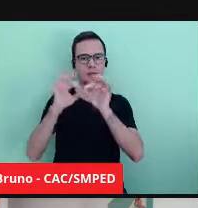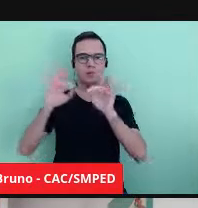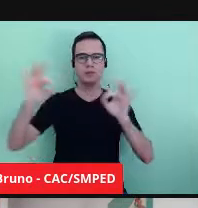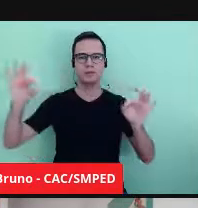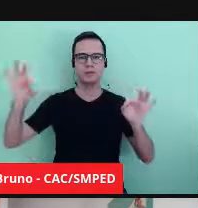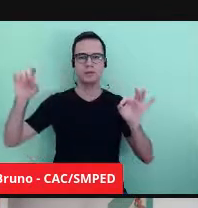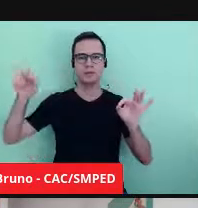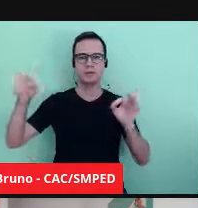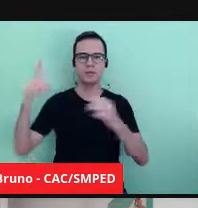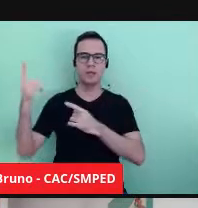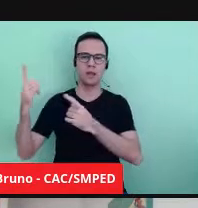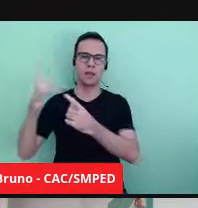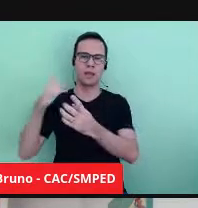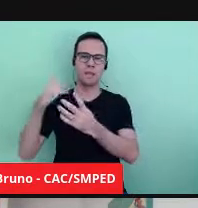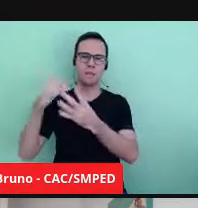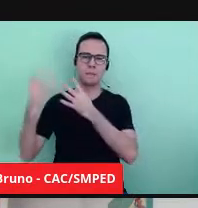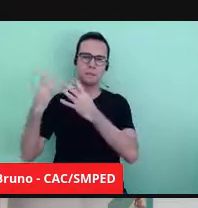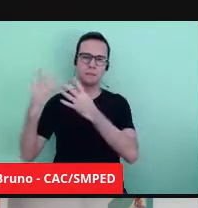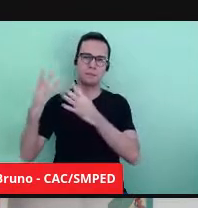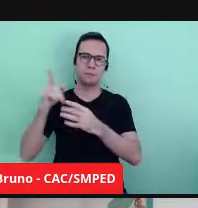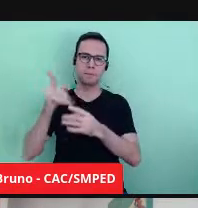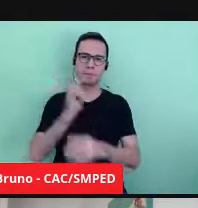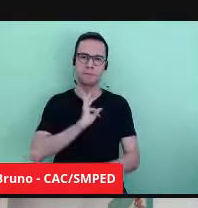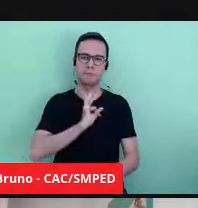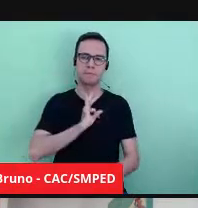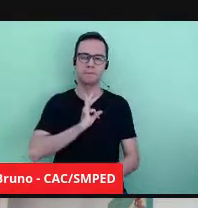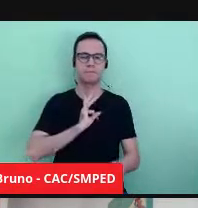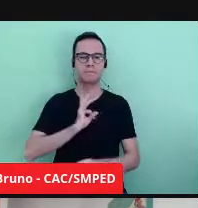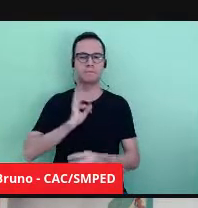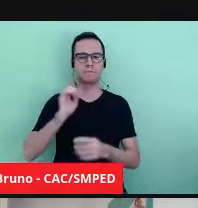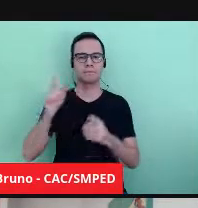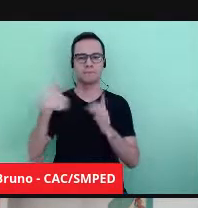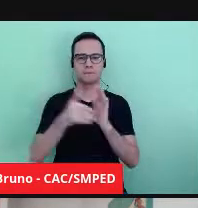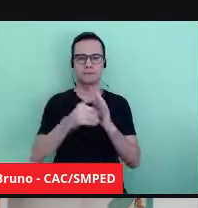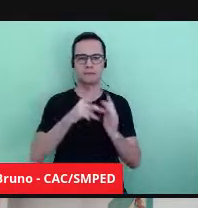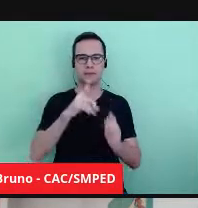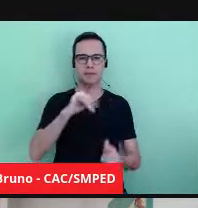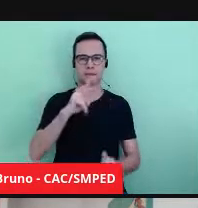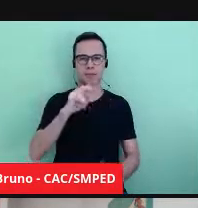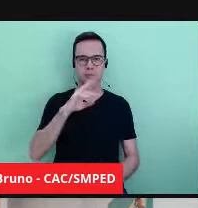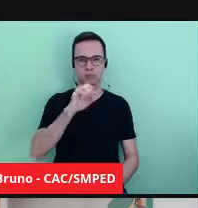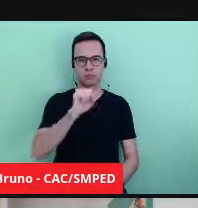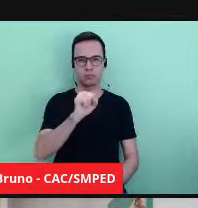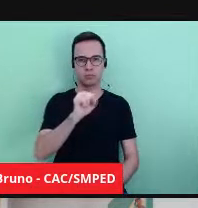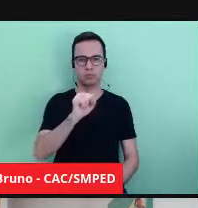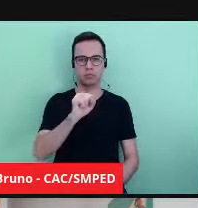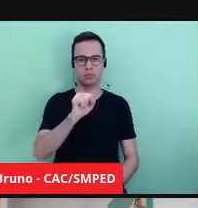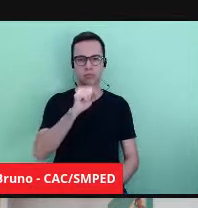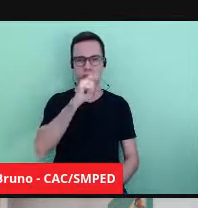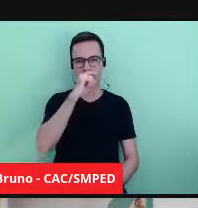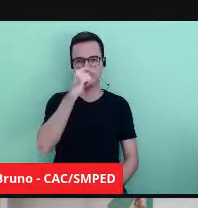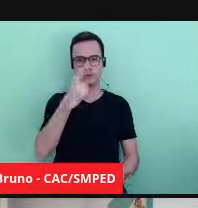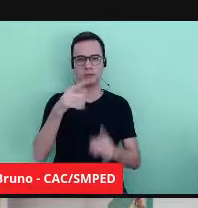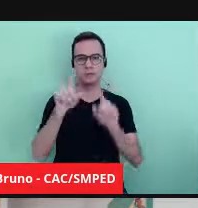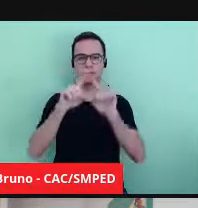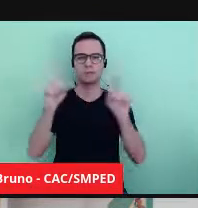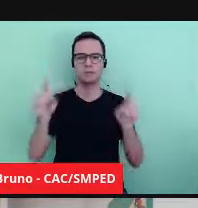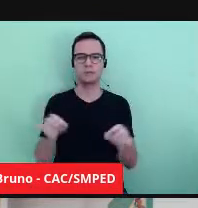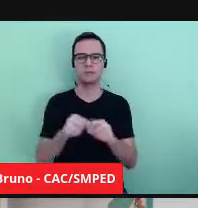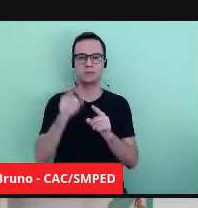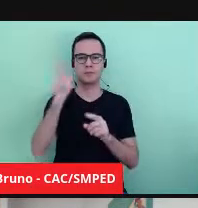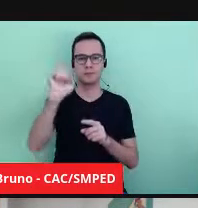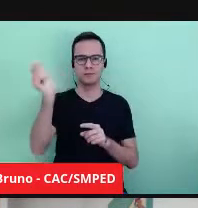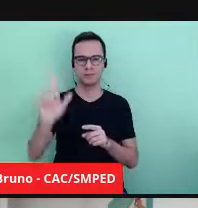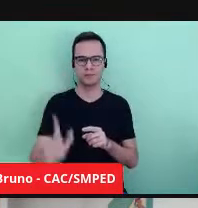Tietê, e isso daqui é mais ou menos a Marginal Pinheiros. E então esse espaço geográfico